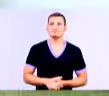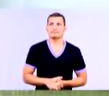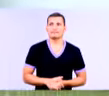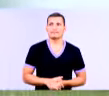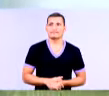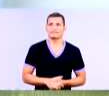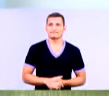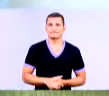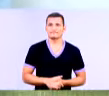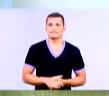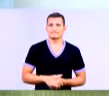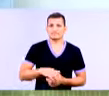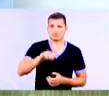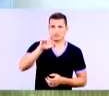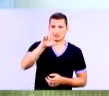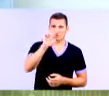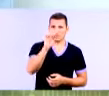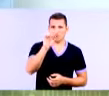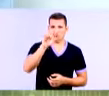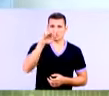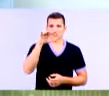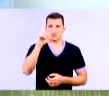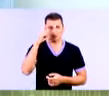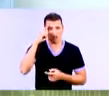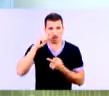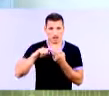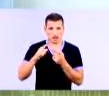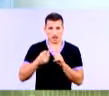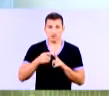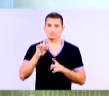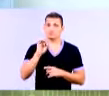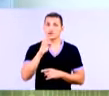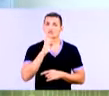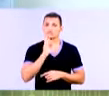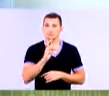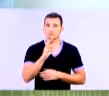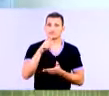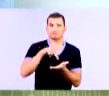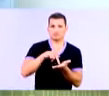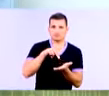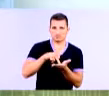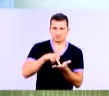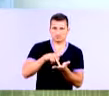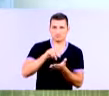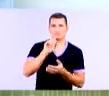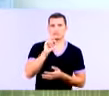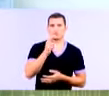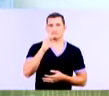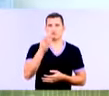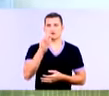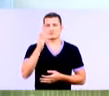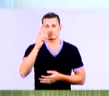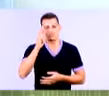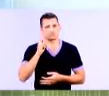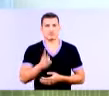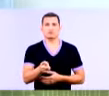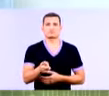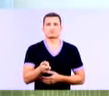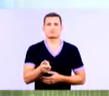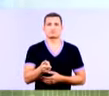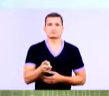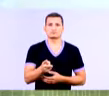Uma expressão lógica, né, ela só retorna verdadeiro ou falso, sempre, só vai ter esse tipo de modelo,